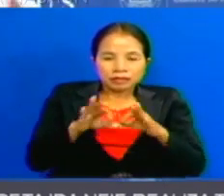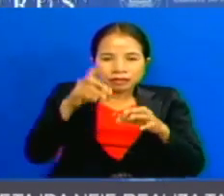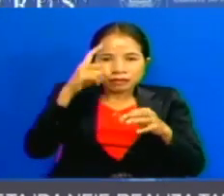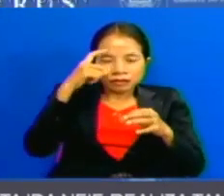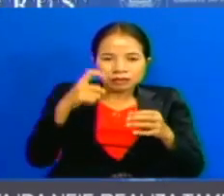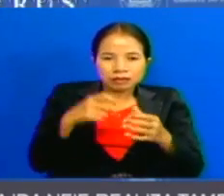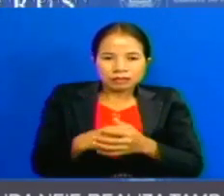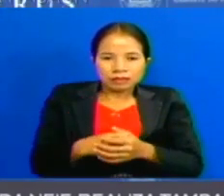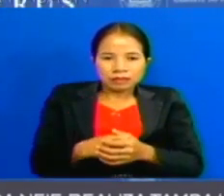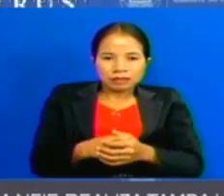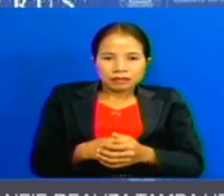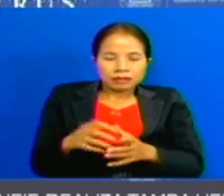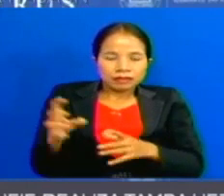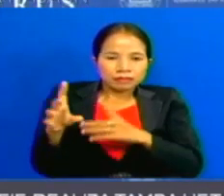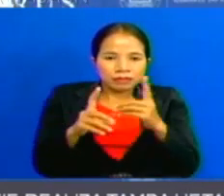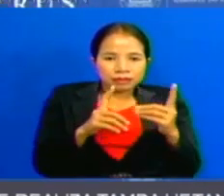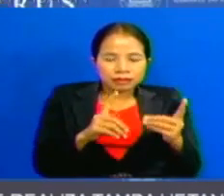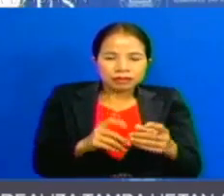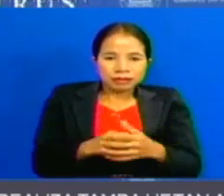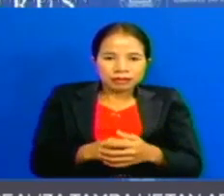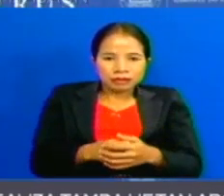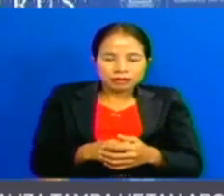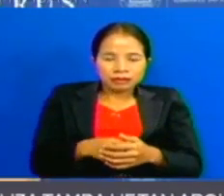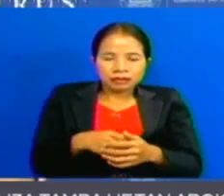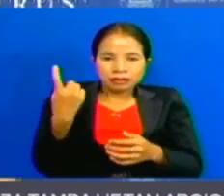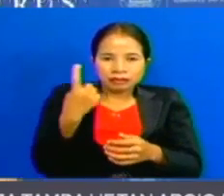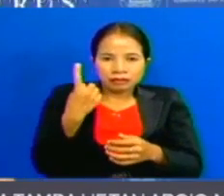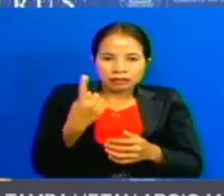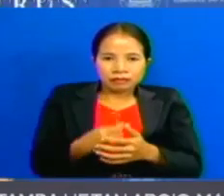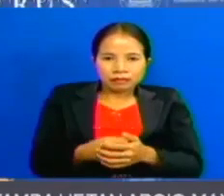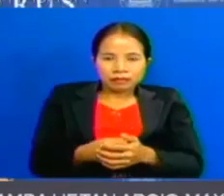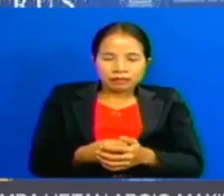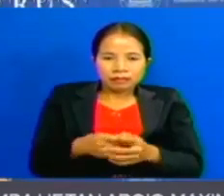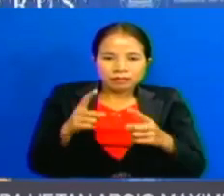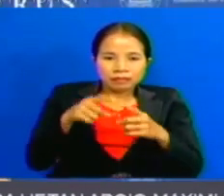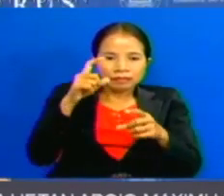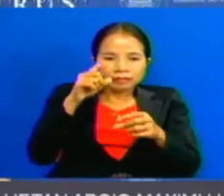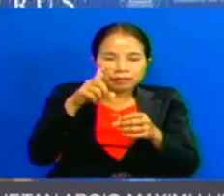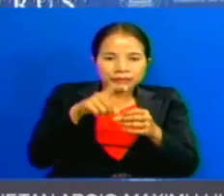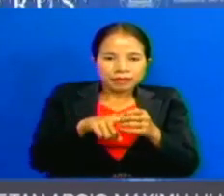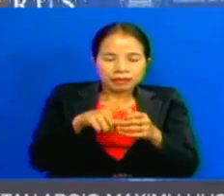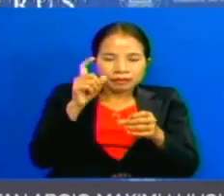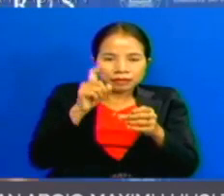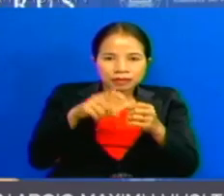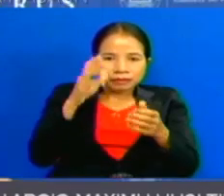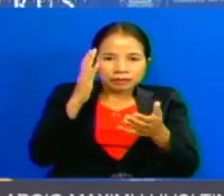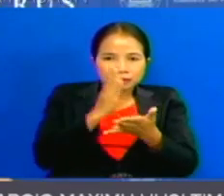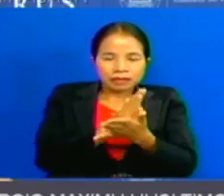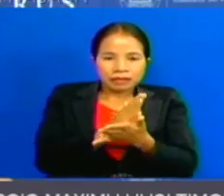regula a implementação, o direito de desmantela Baio Undan. Quando Baio Undan para na